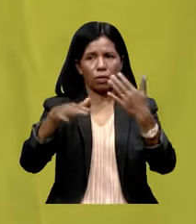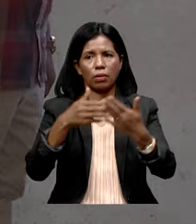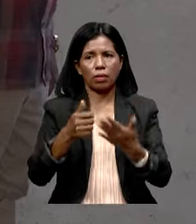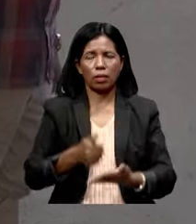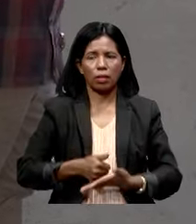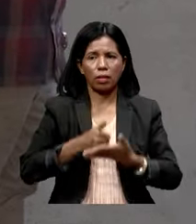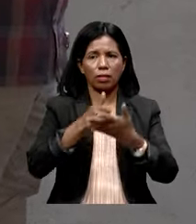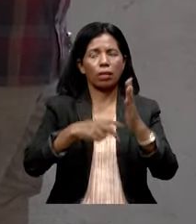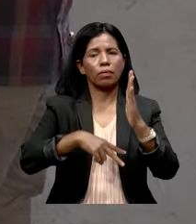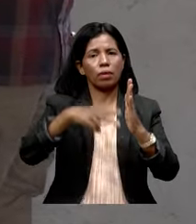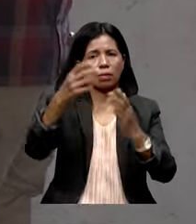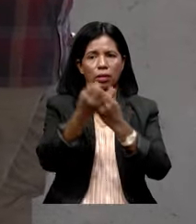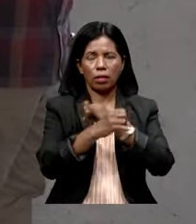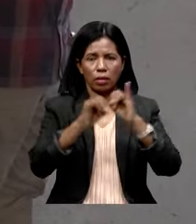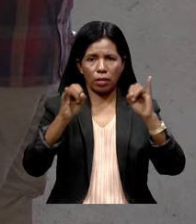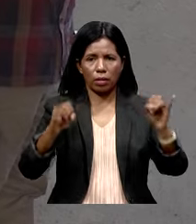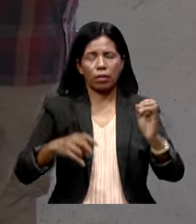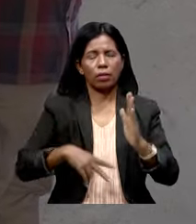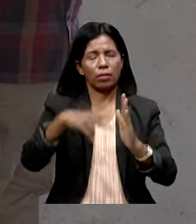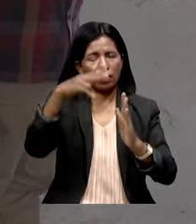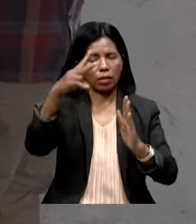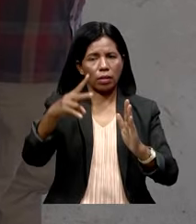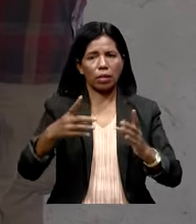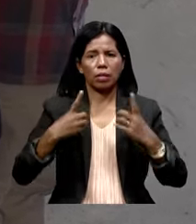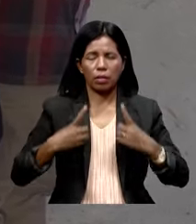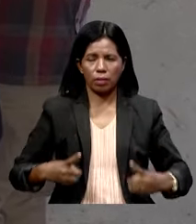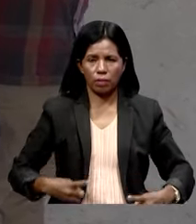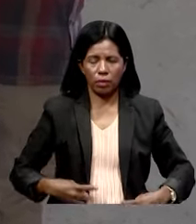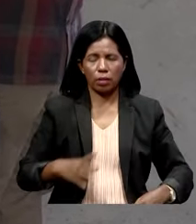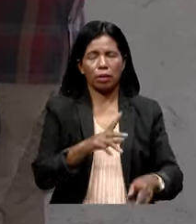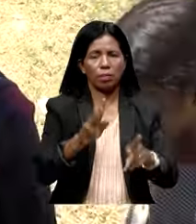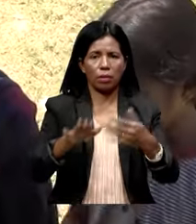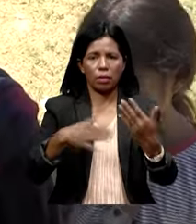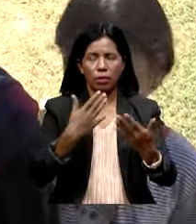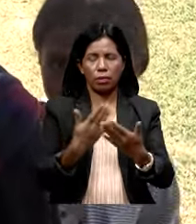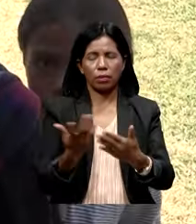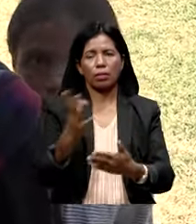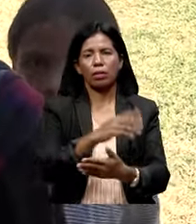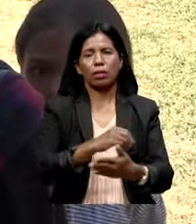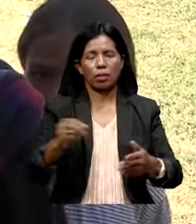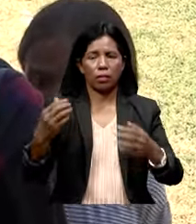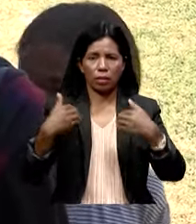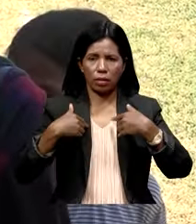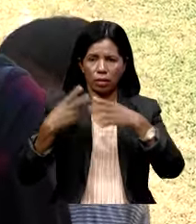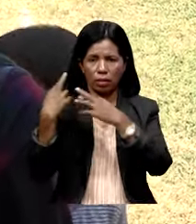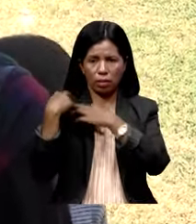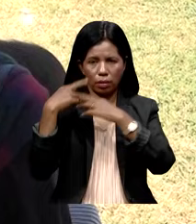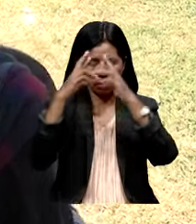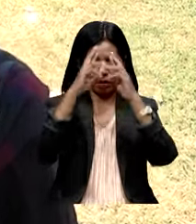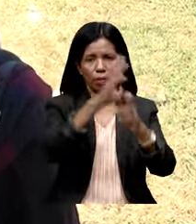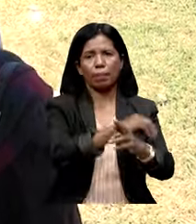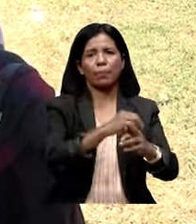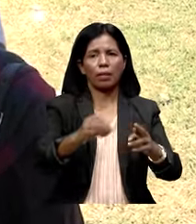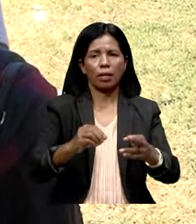as valor ukun rasikan odi valoriza no dignifica funu na insiran ia luta anesta responsabilidade moral odi